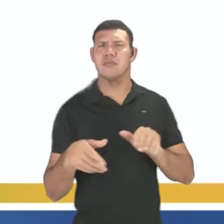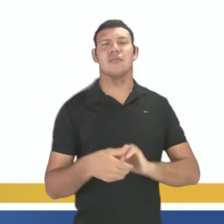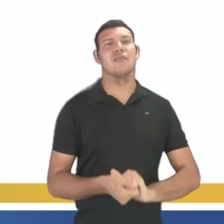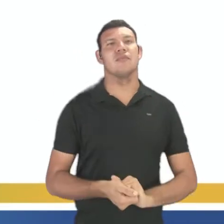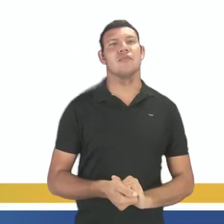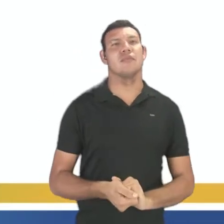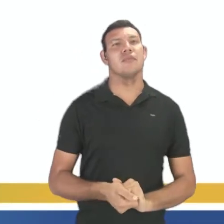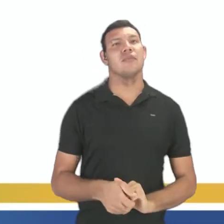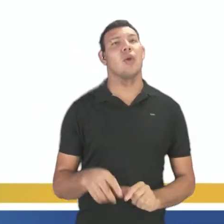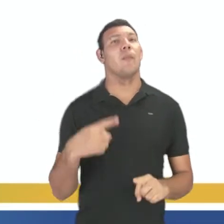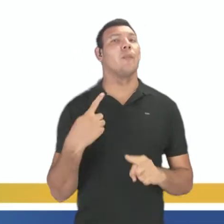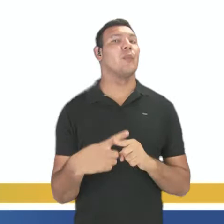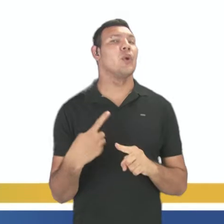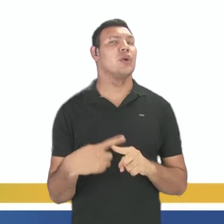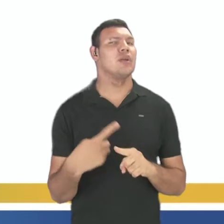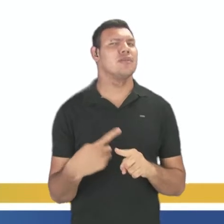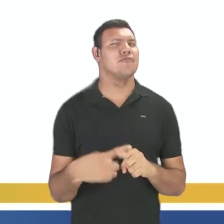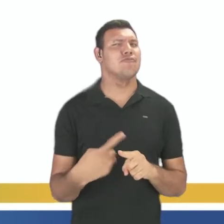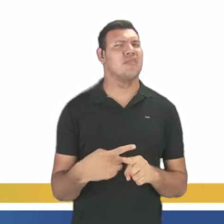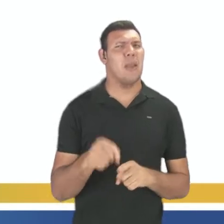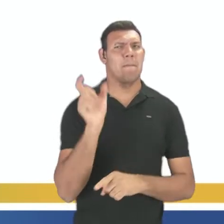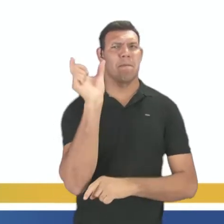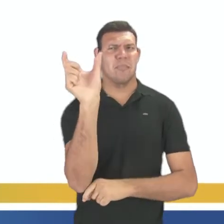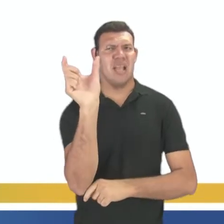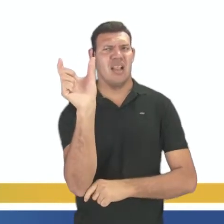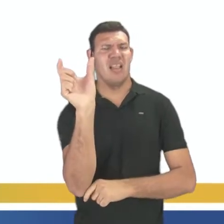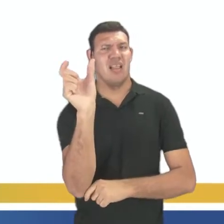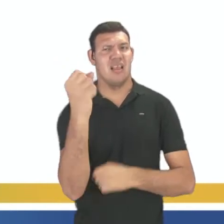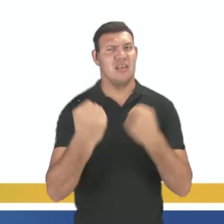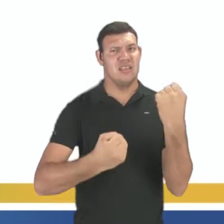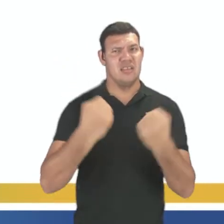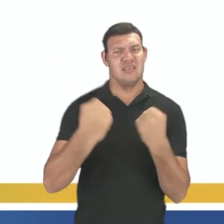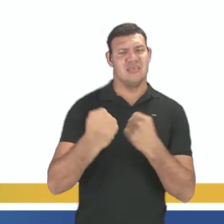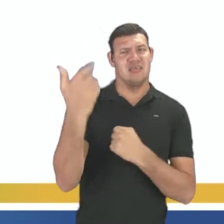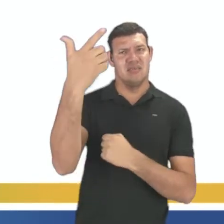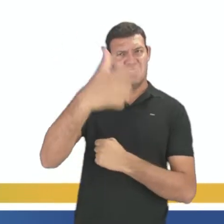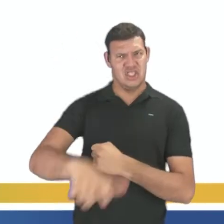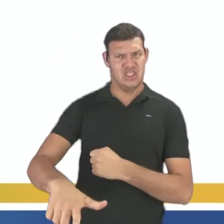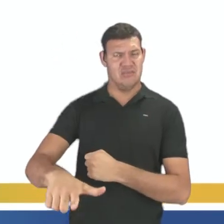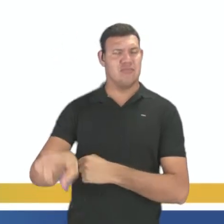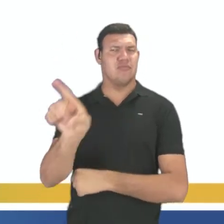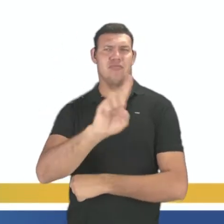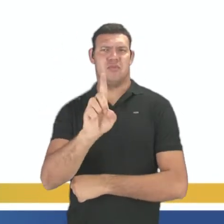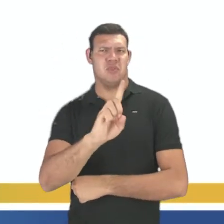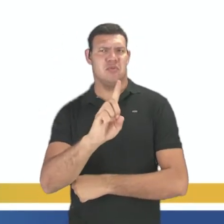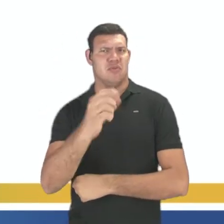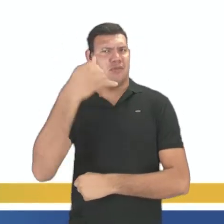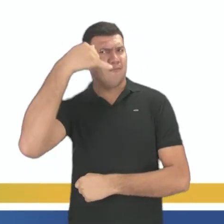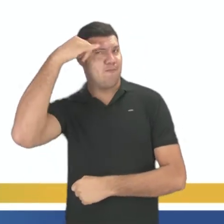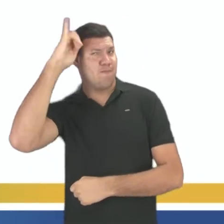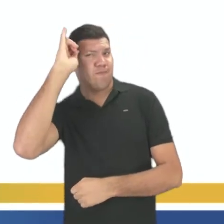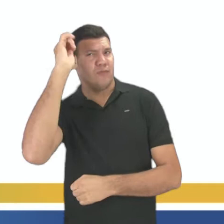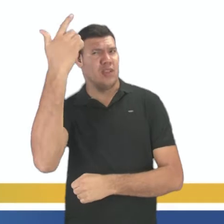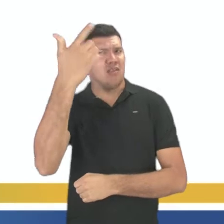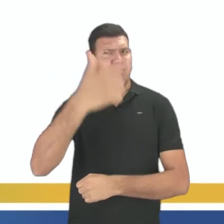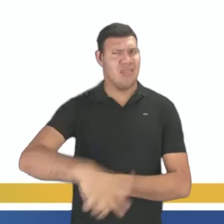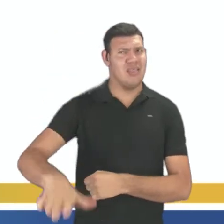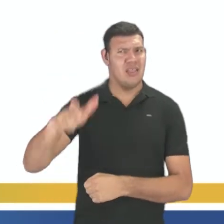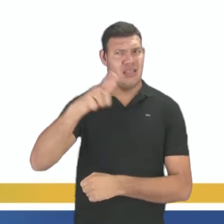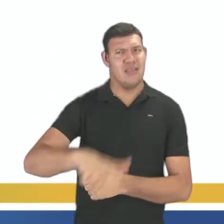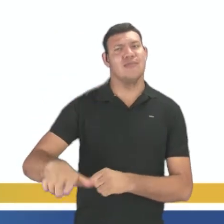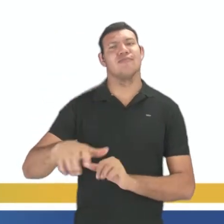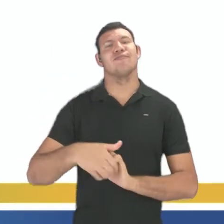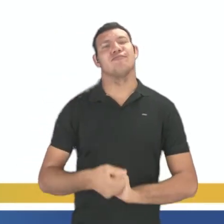evitando repetição, tudo bem? Eu não preciso repetir carro, porque eu utilizei um pronome para substituir